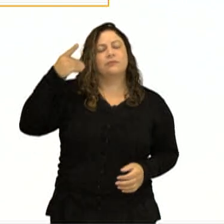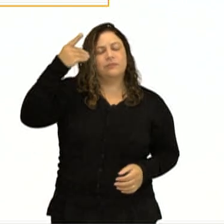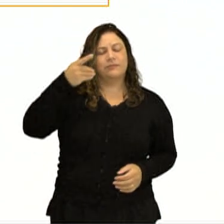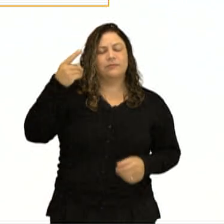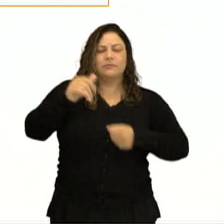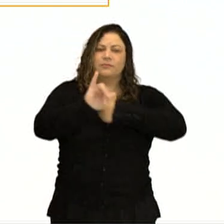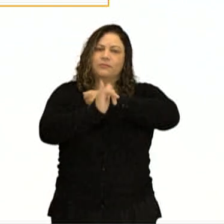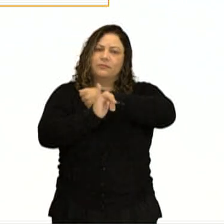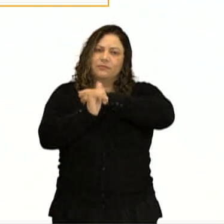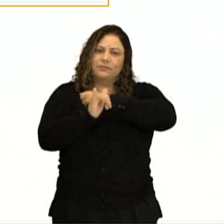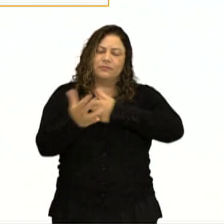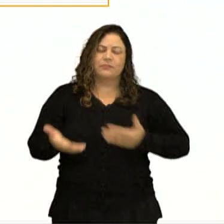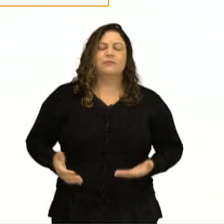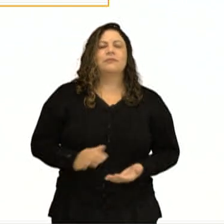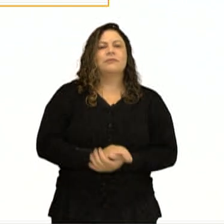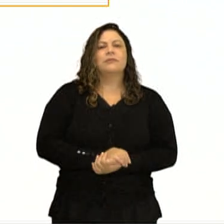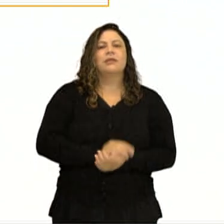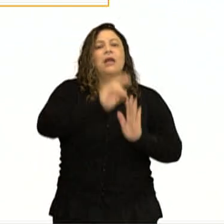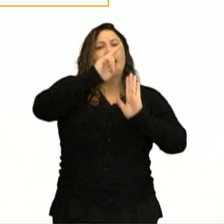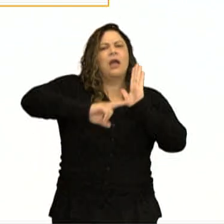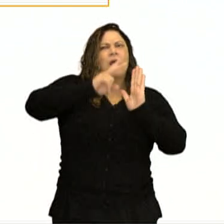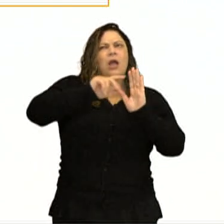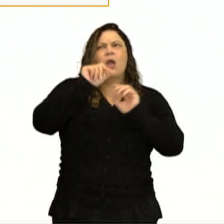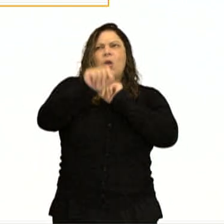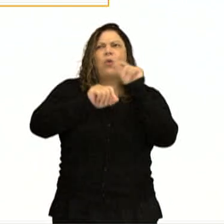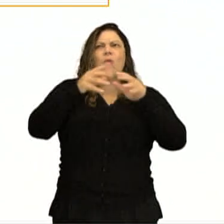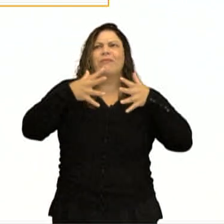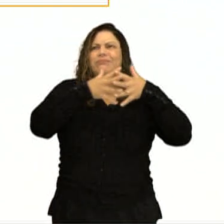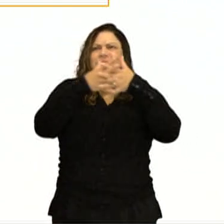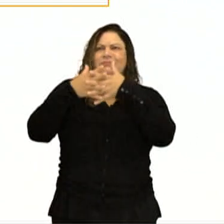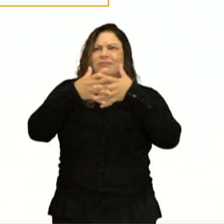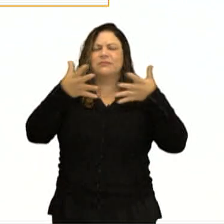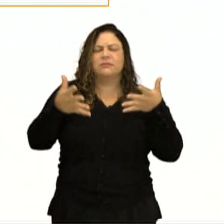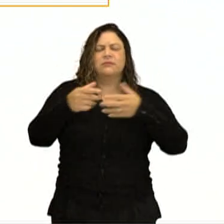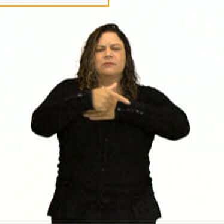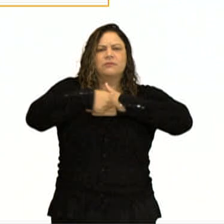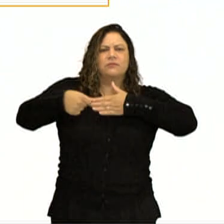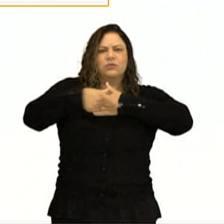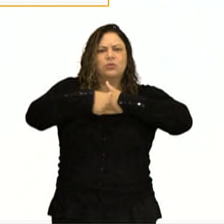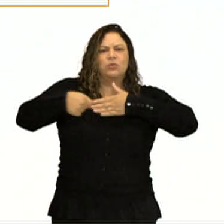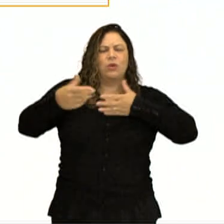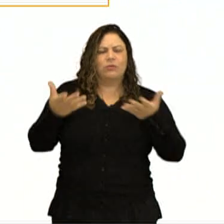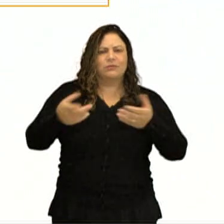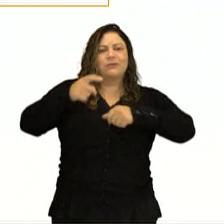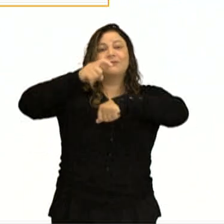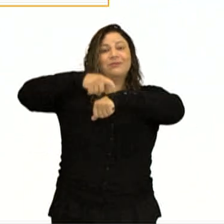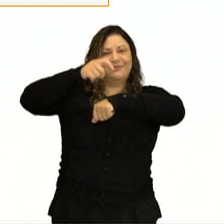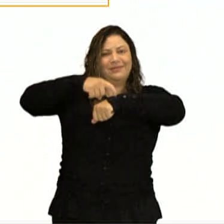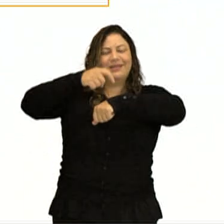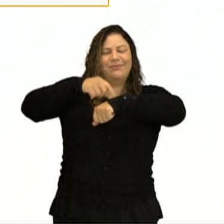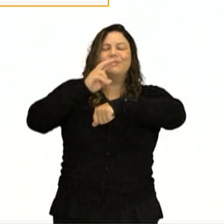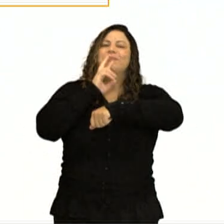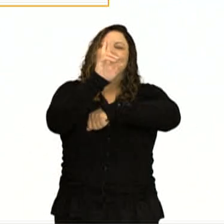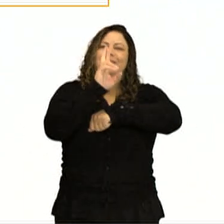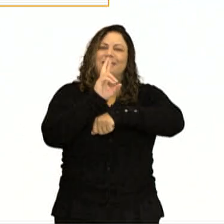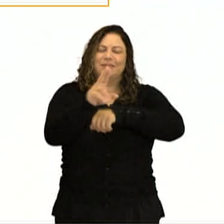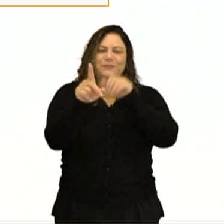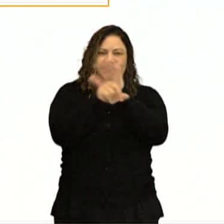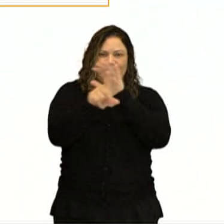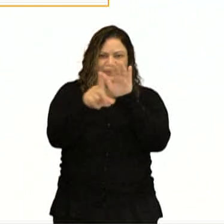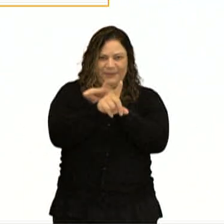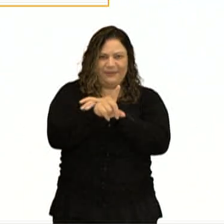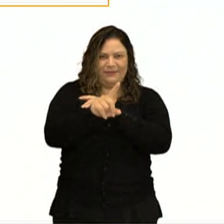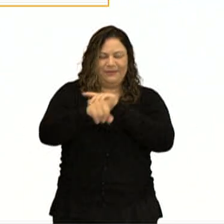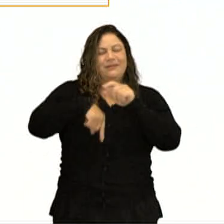essa crônica que a gente leu, qual foi o conflito, tá, do autor? Um tempo para vocês responderem essa questão,